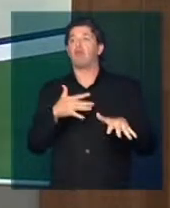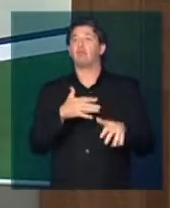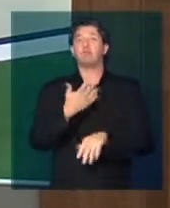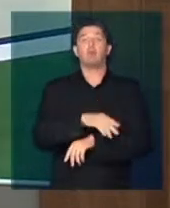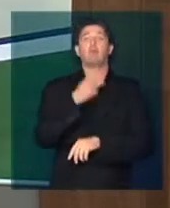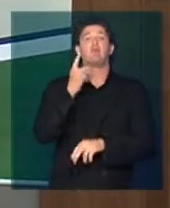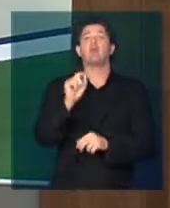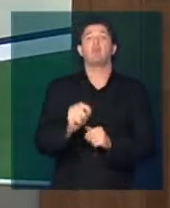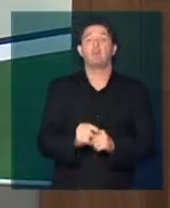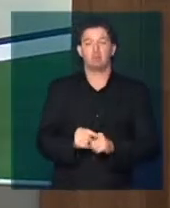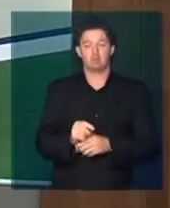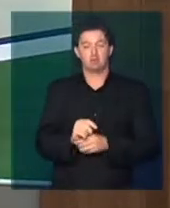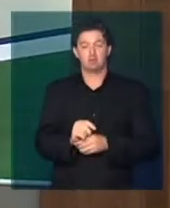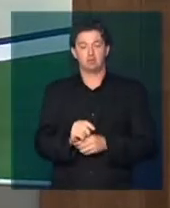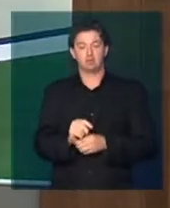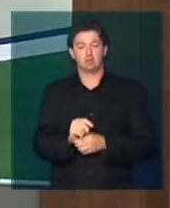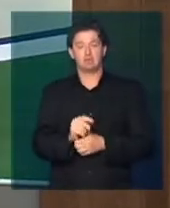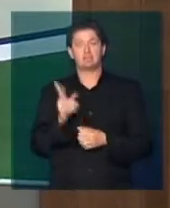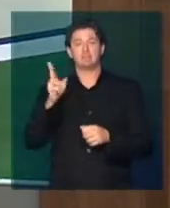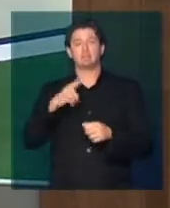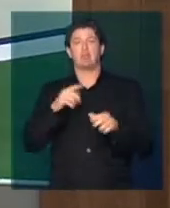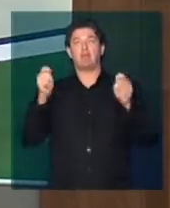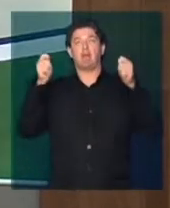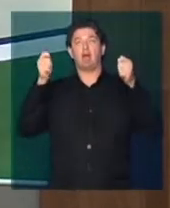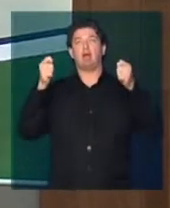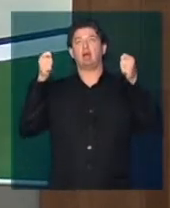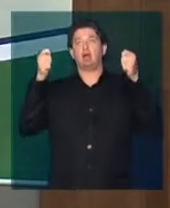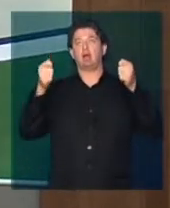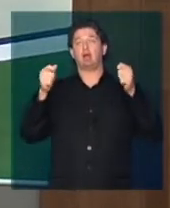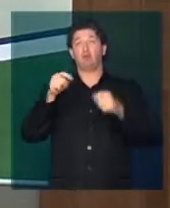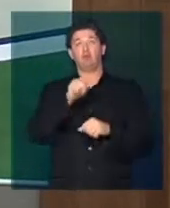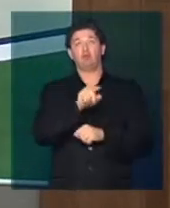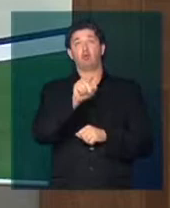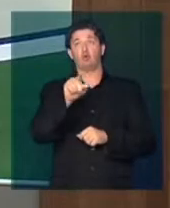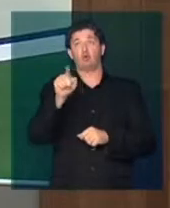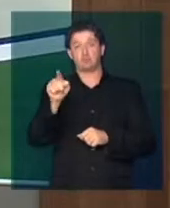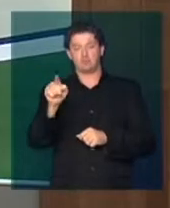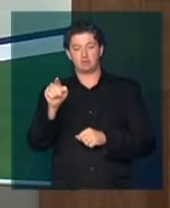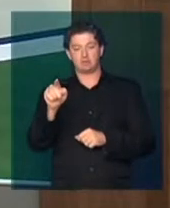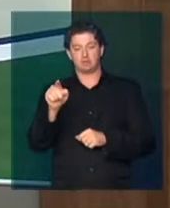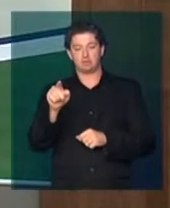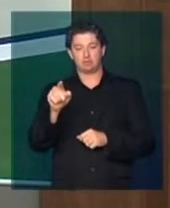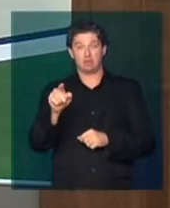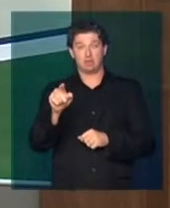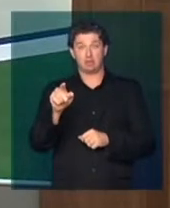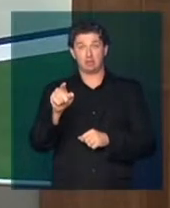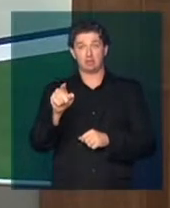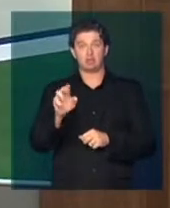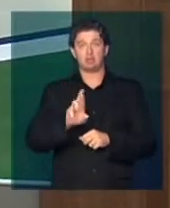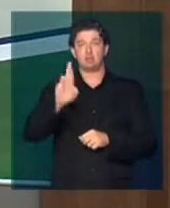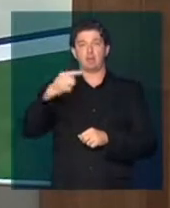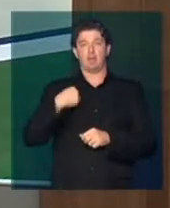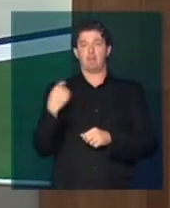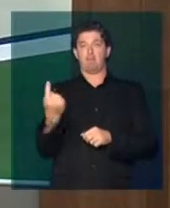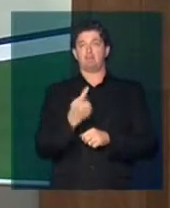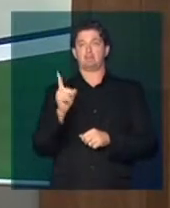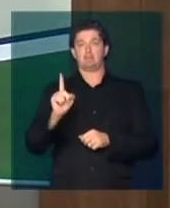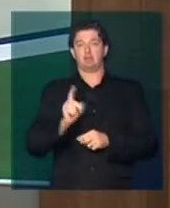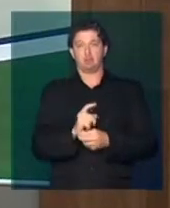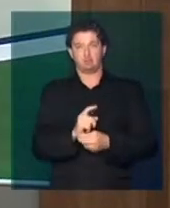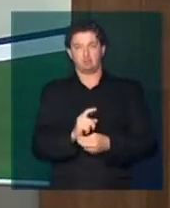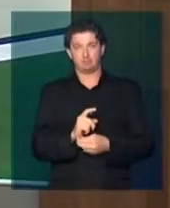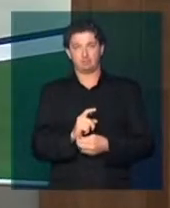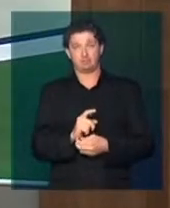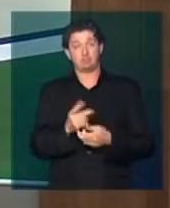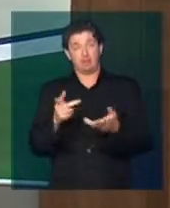dizem? Sempre levam aquelas plaquetazinhas. Vocês, nós políticos, não nos representam. E é